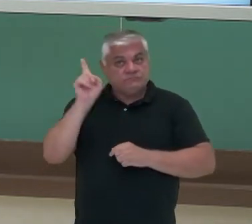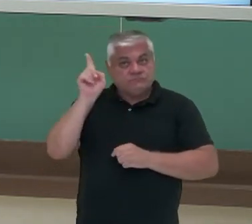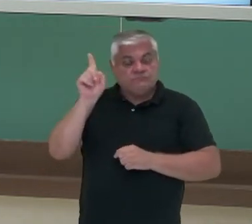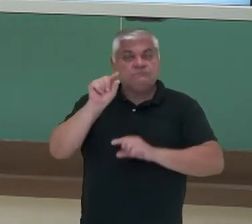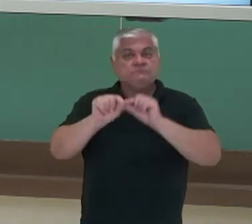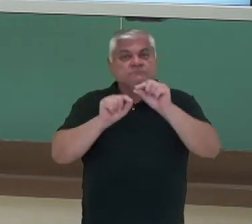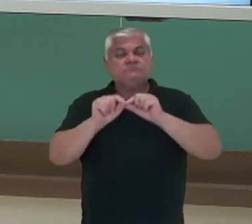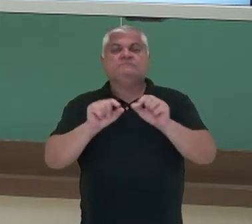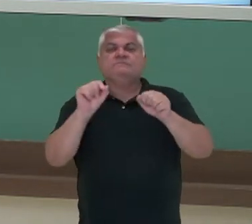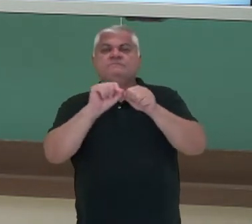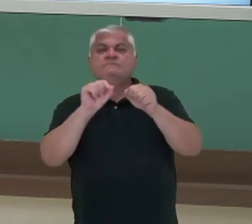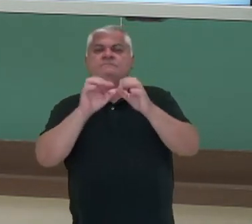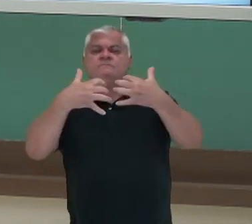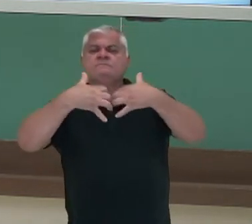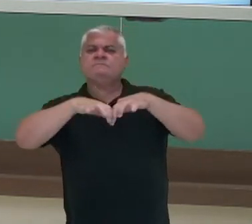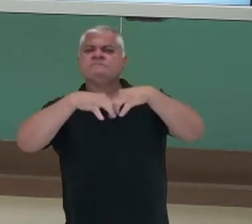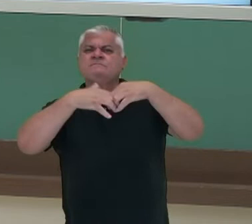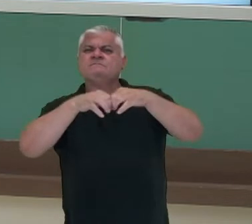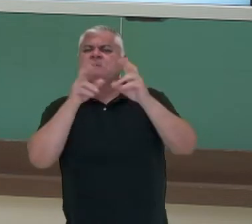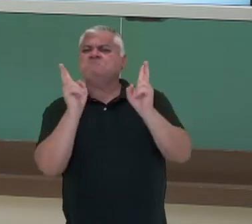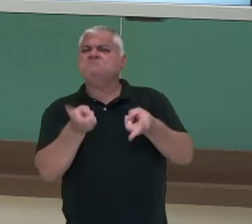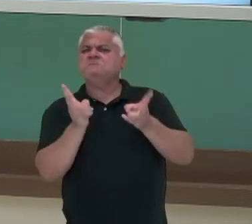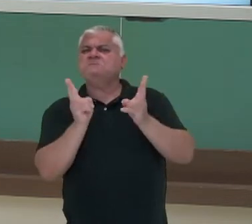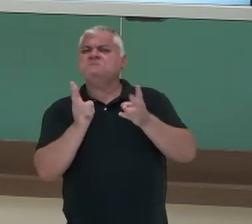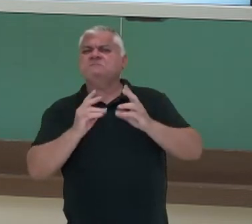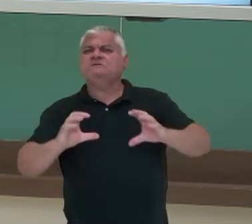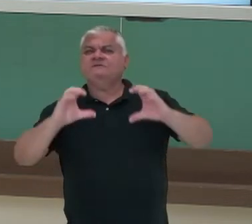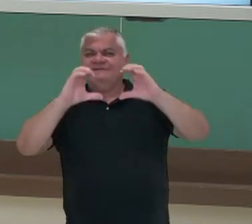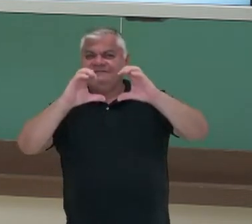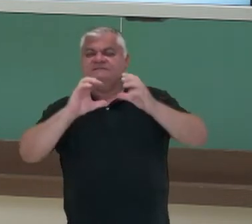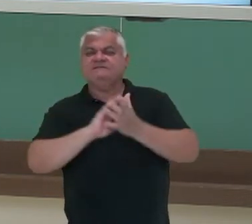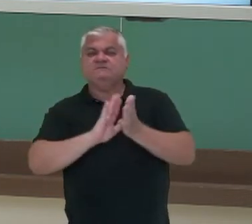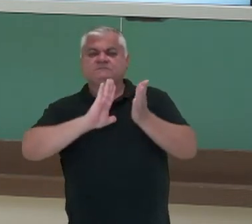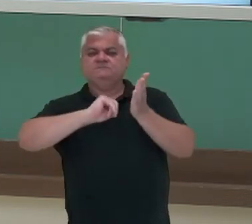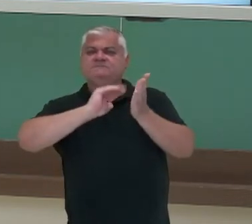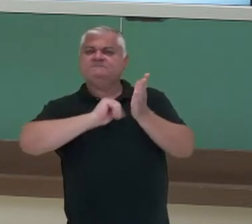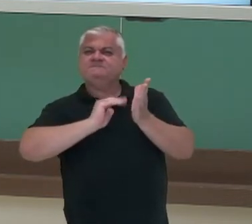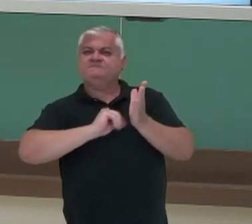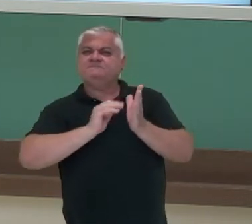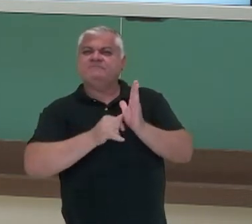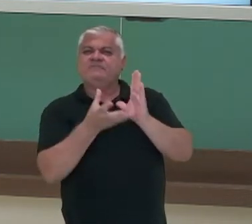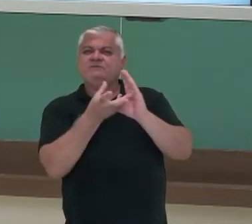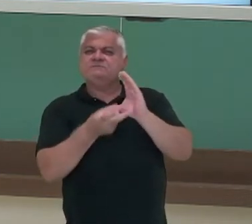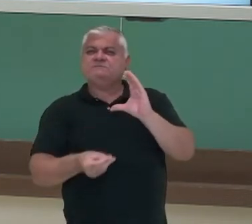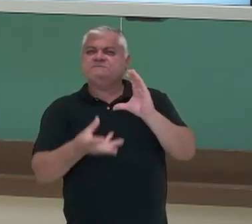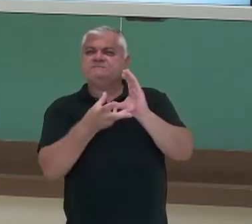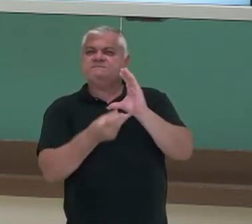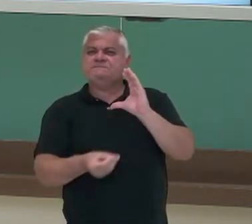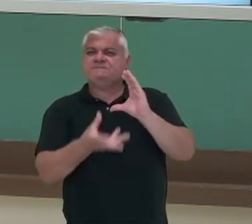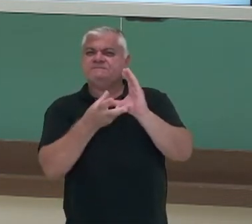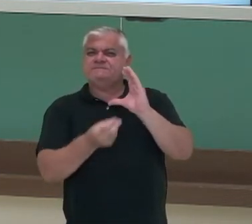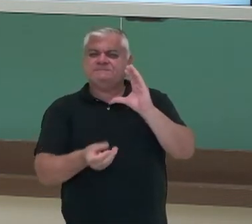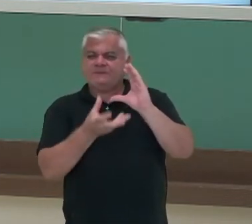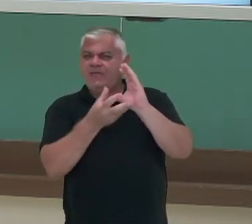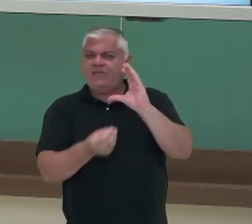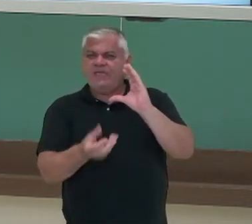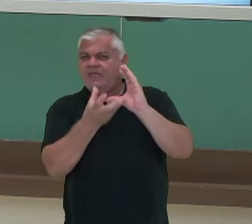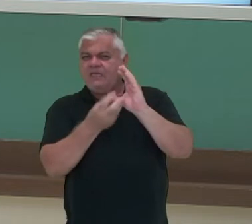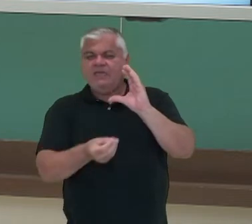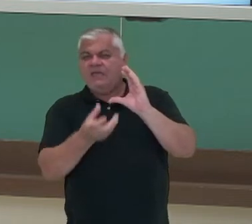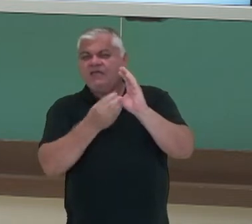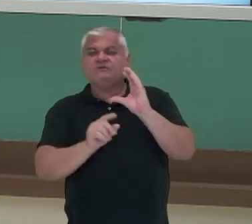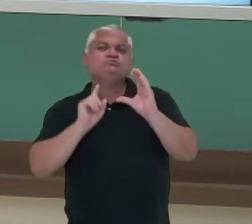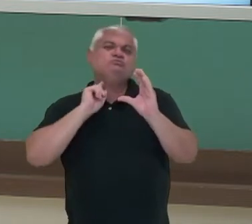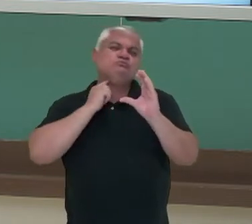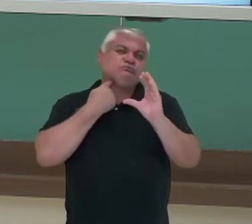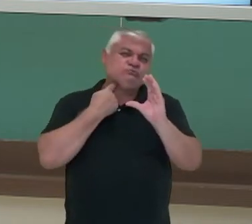vai realizar a mesma função dos rins. Retirar, vai filtrar, né? Então, vai tirar ali do organismo